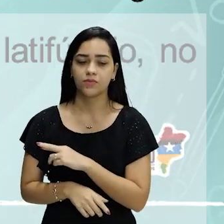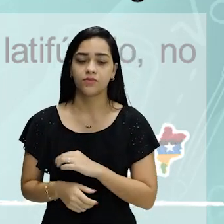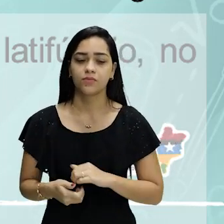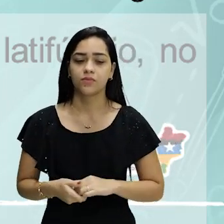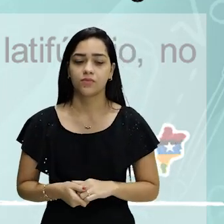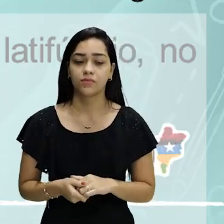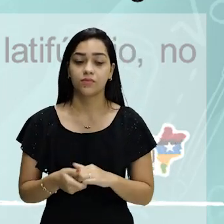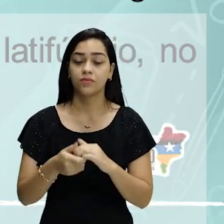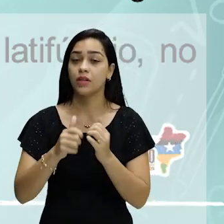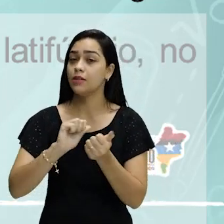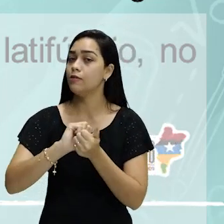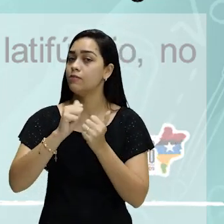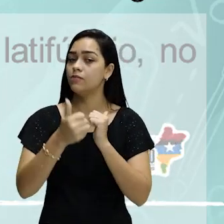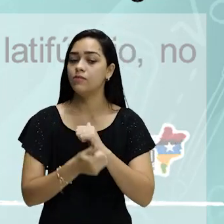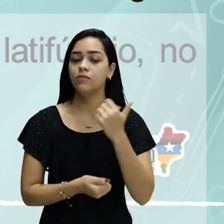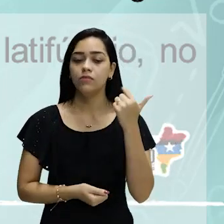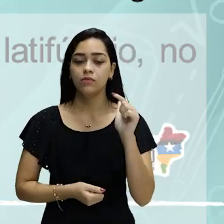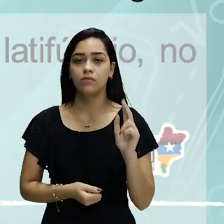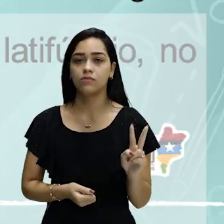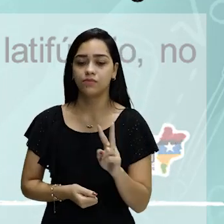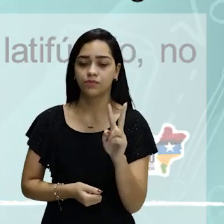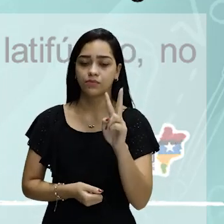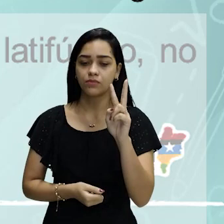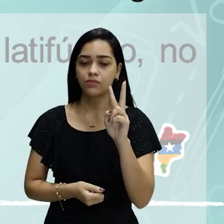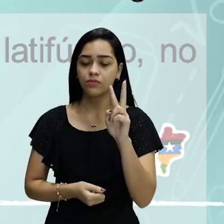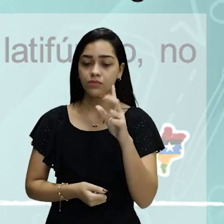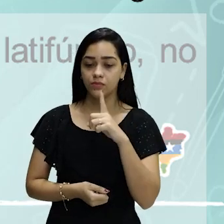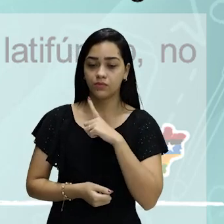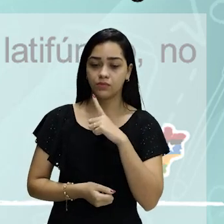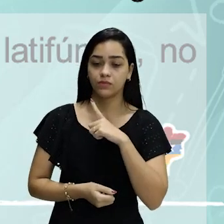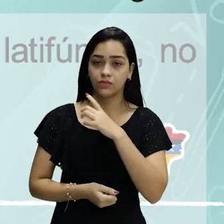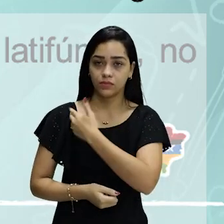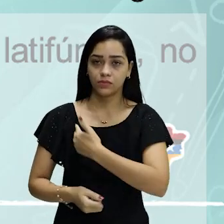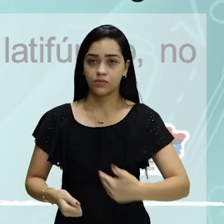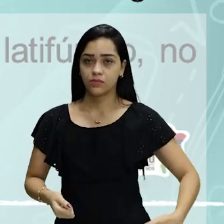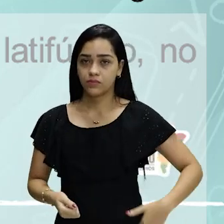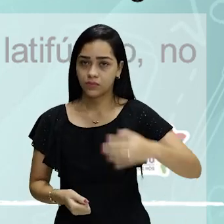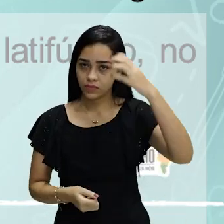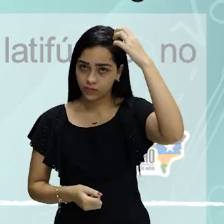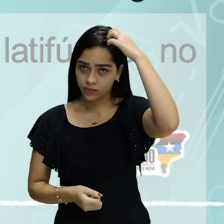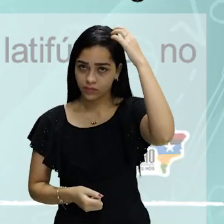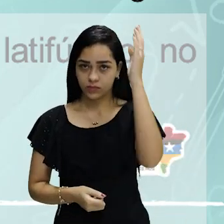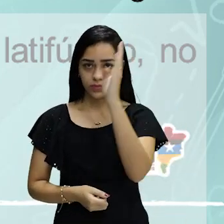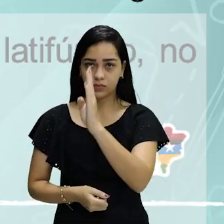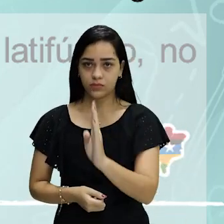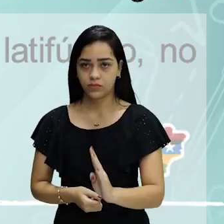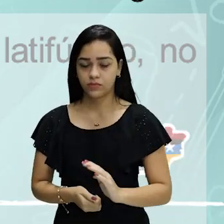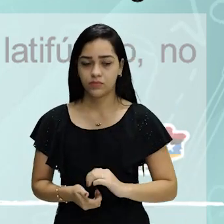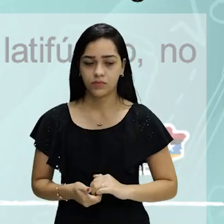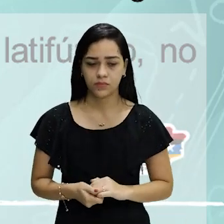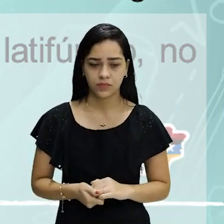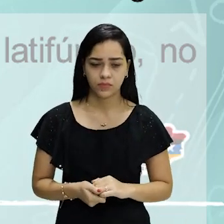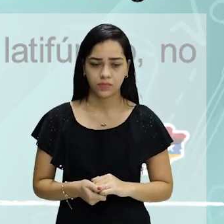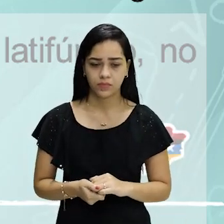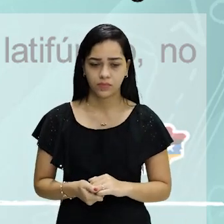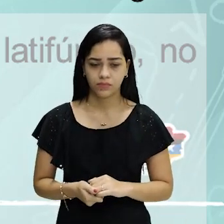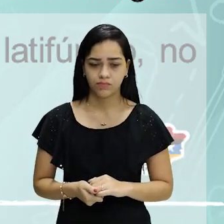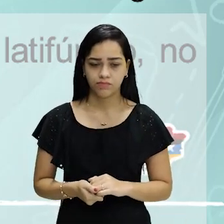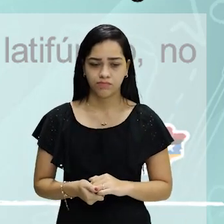pela inadaptação aos valores absolutistas implantados pela monarquia brasileira,